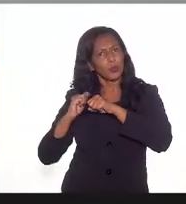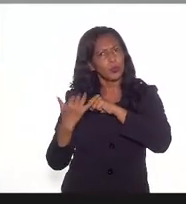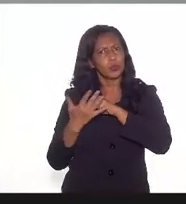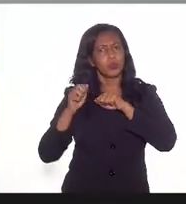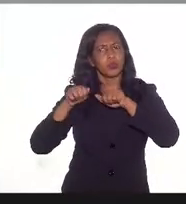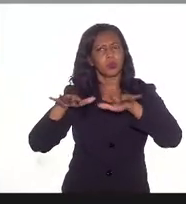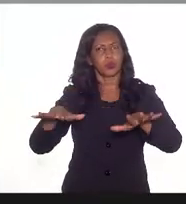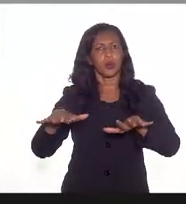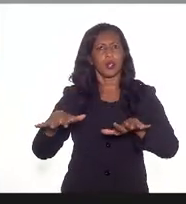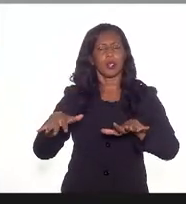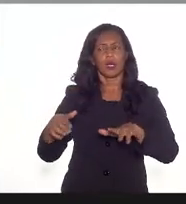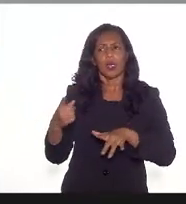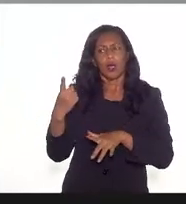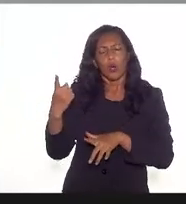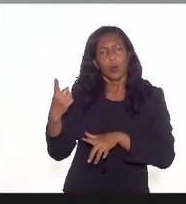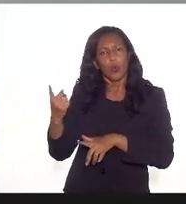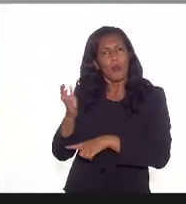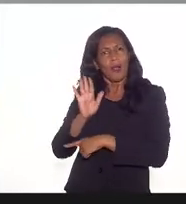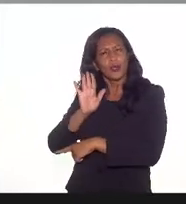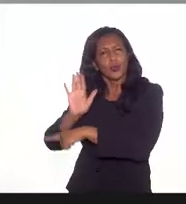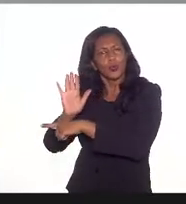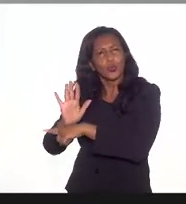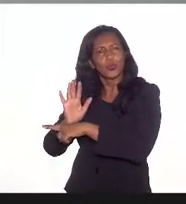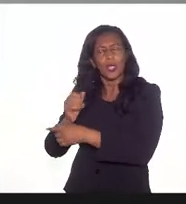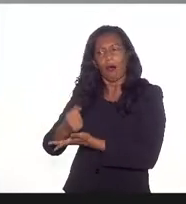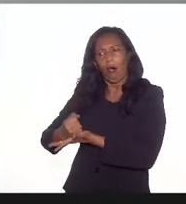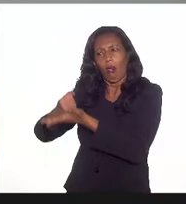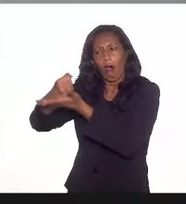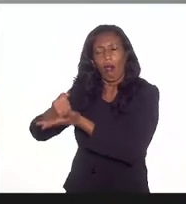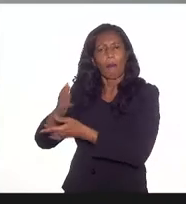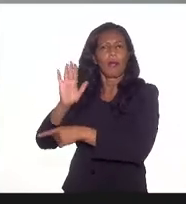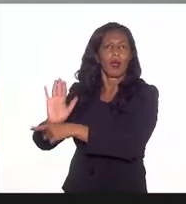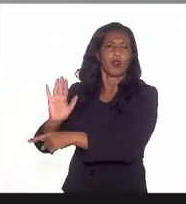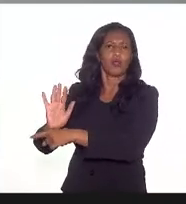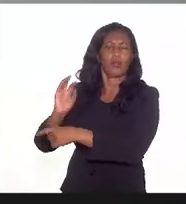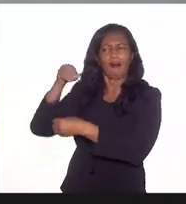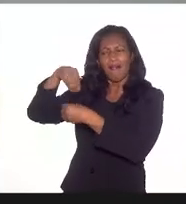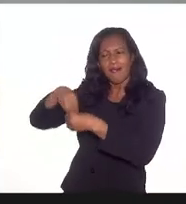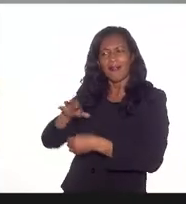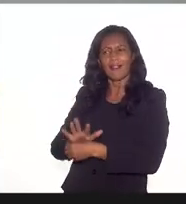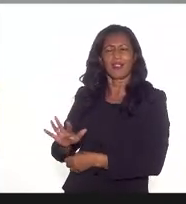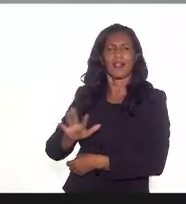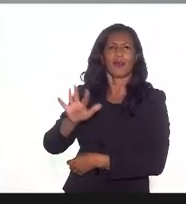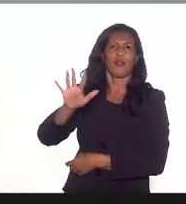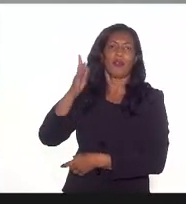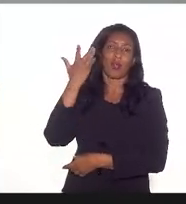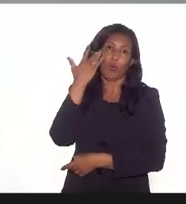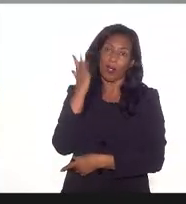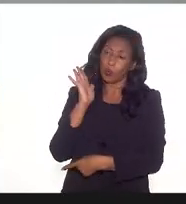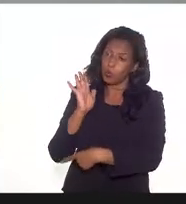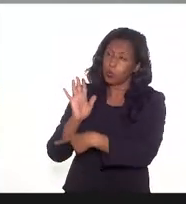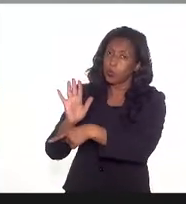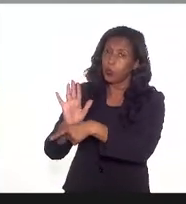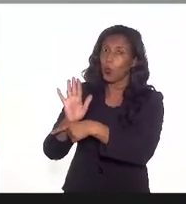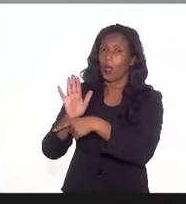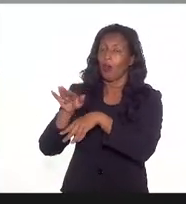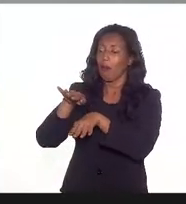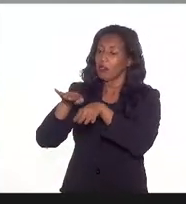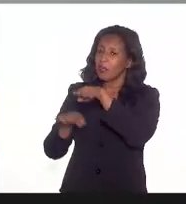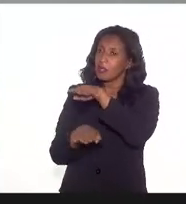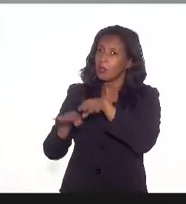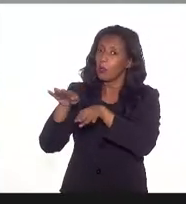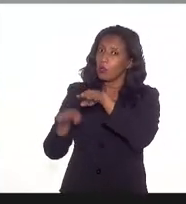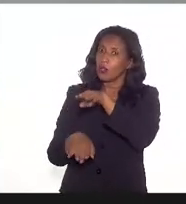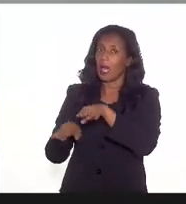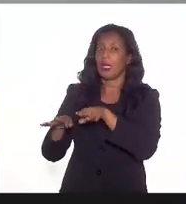estruturante para apoiar os empreendimentos populares nesses territórios periféricos, que acho que isso, com isso a gente contribui para enfrentar a desigualdade, contribui